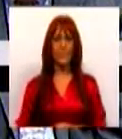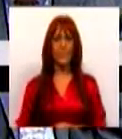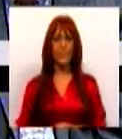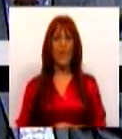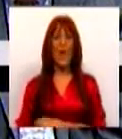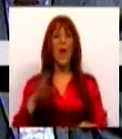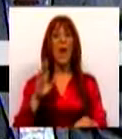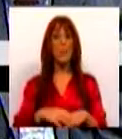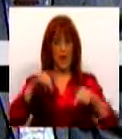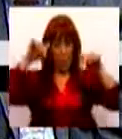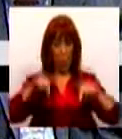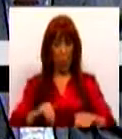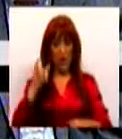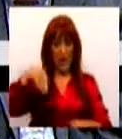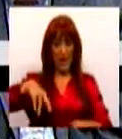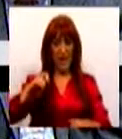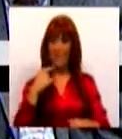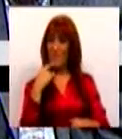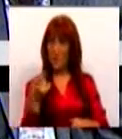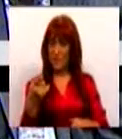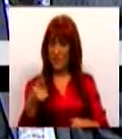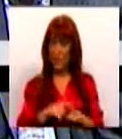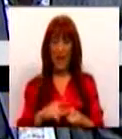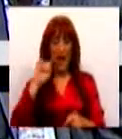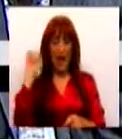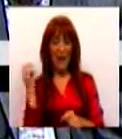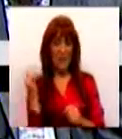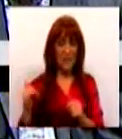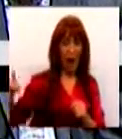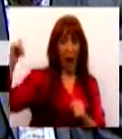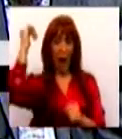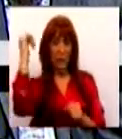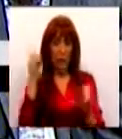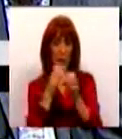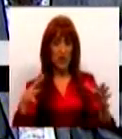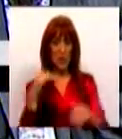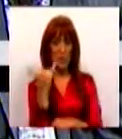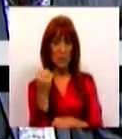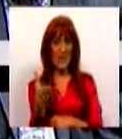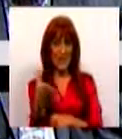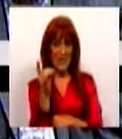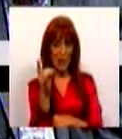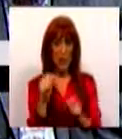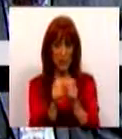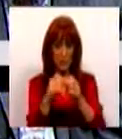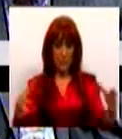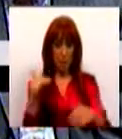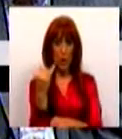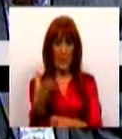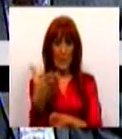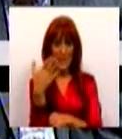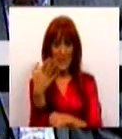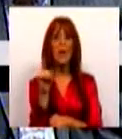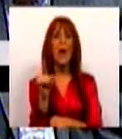É porque, como hoje o INE disse, com a revisão em alta do crescimento de 2016 e com o crescimento de